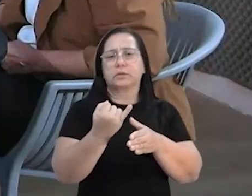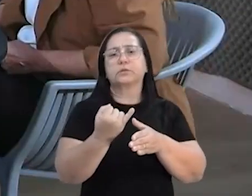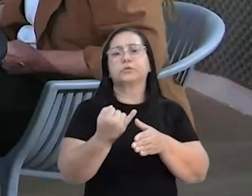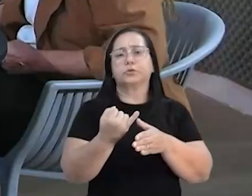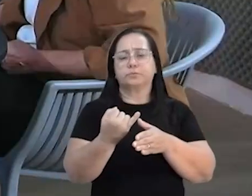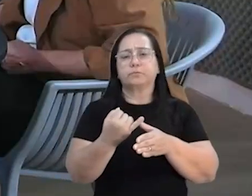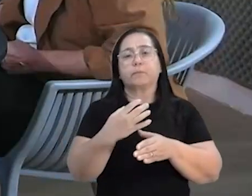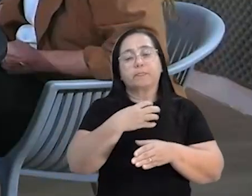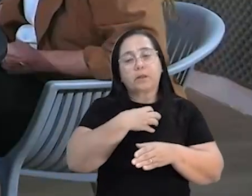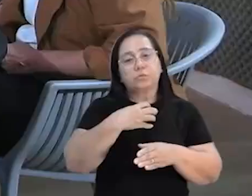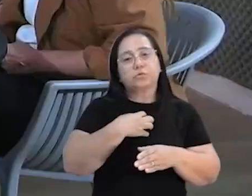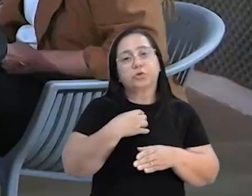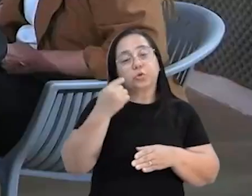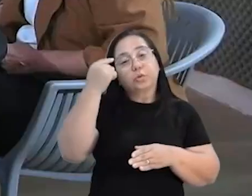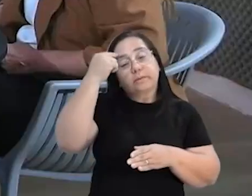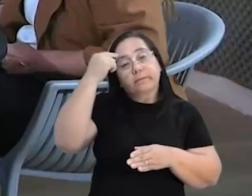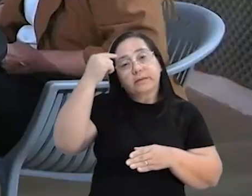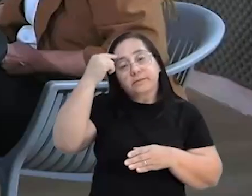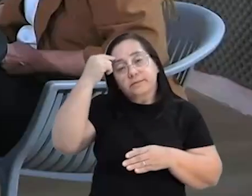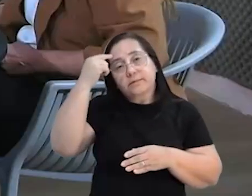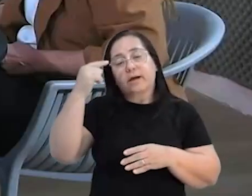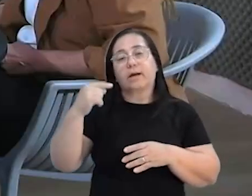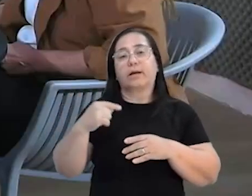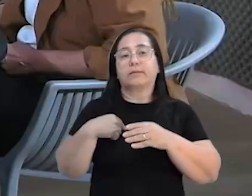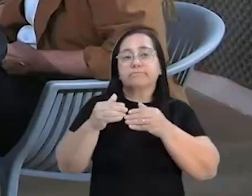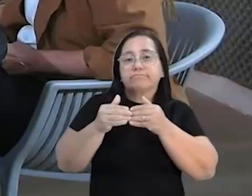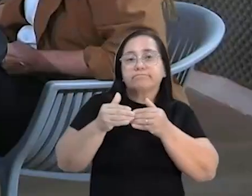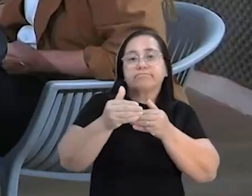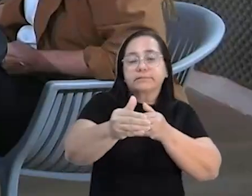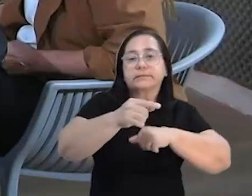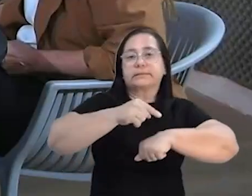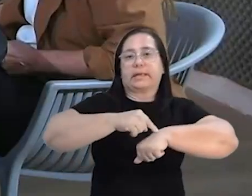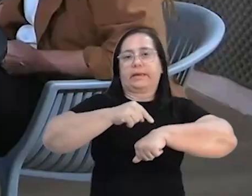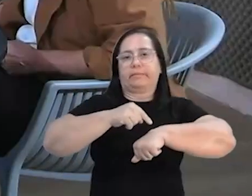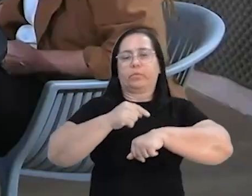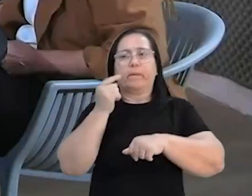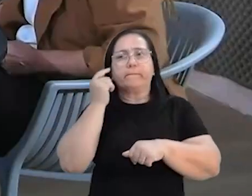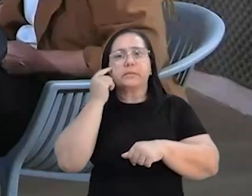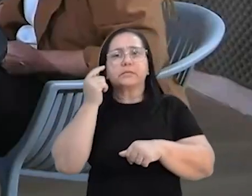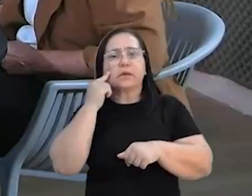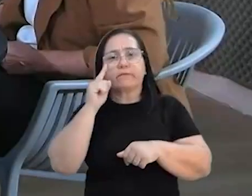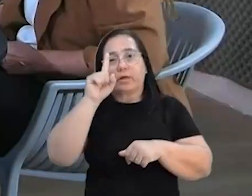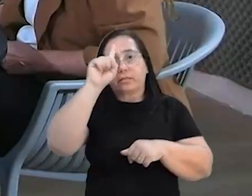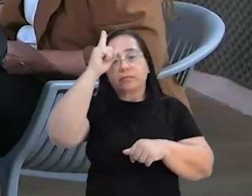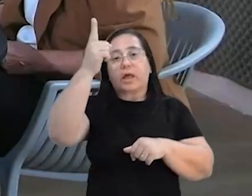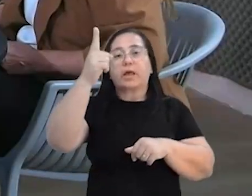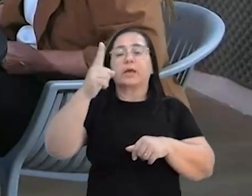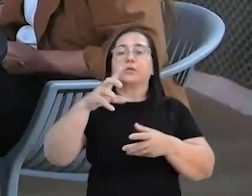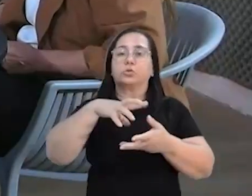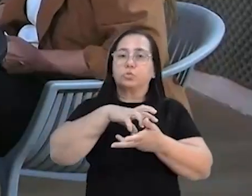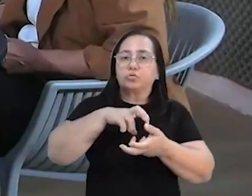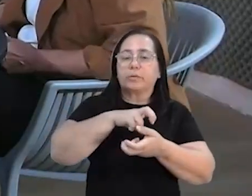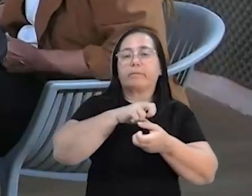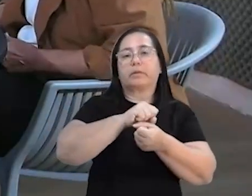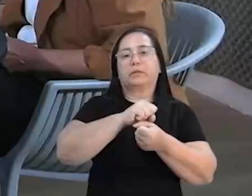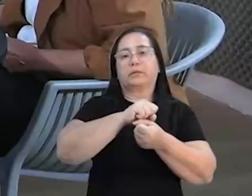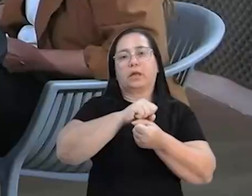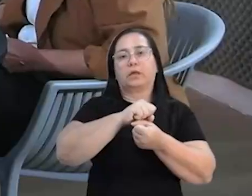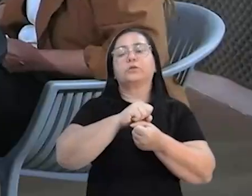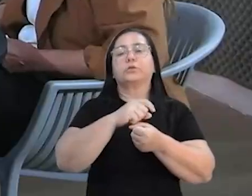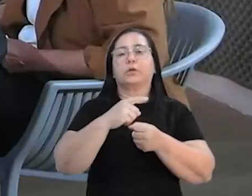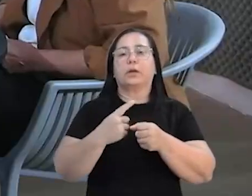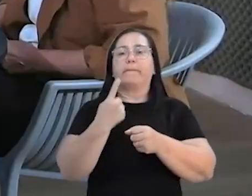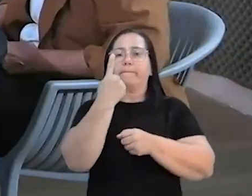forma de pensar à frente do seu tempo, ou seja, ele pensava nessas ideias de sustentabilidades